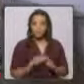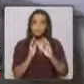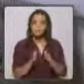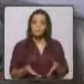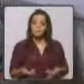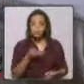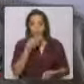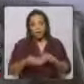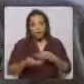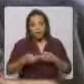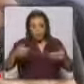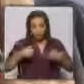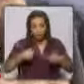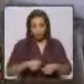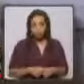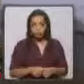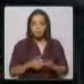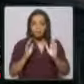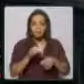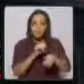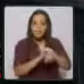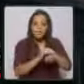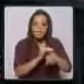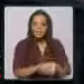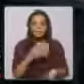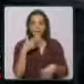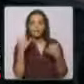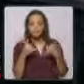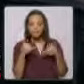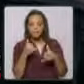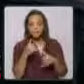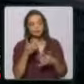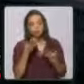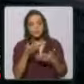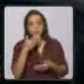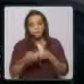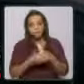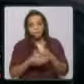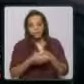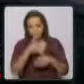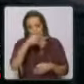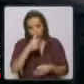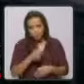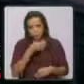Preciso muita ajuda. Preciso muito carinho. Infelizmente há velhinhos muito maltratados.